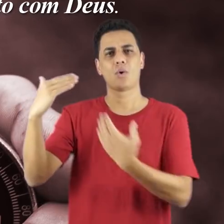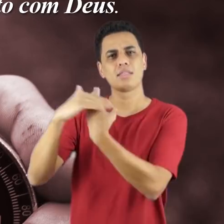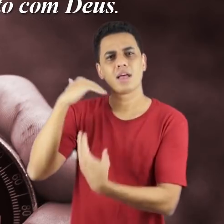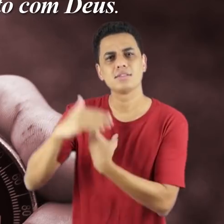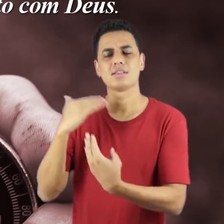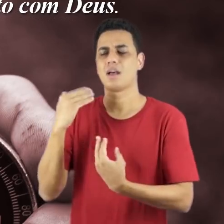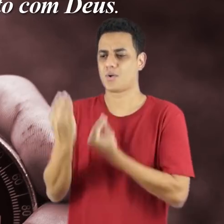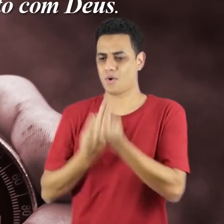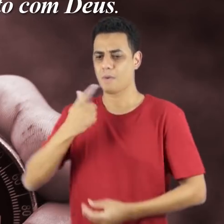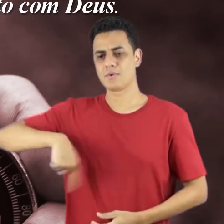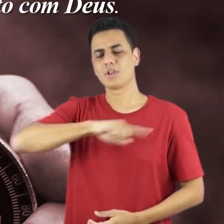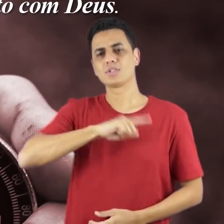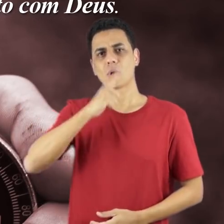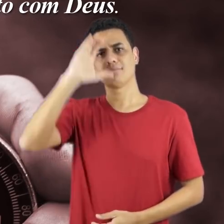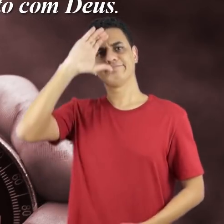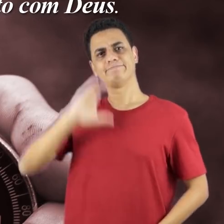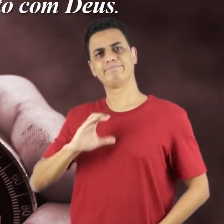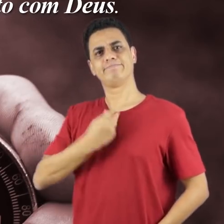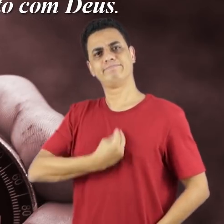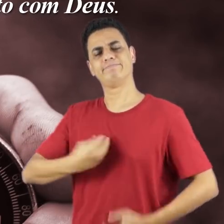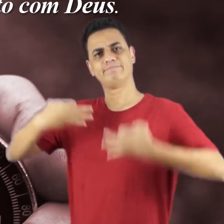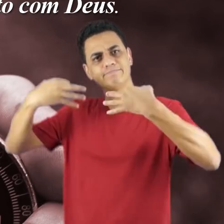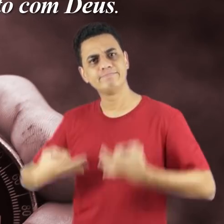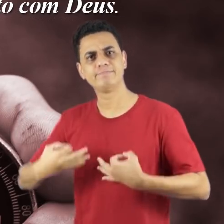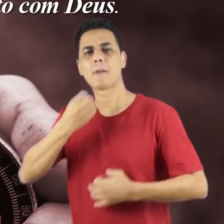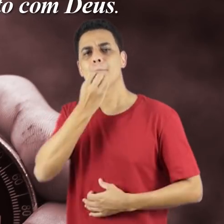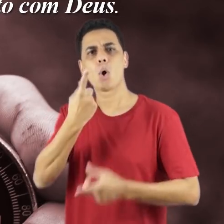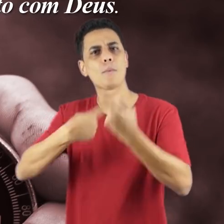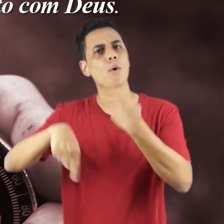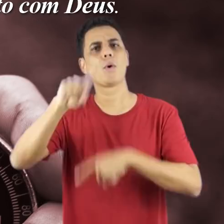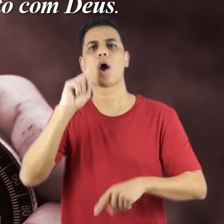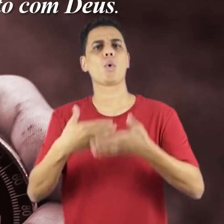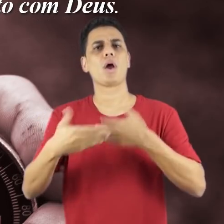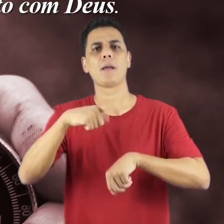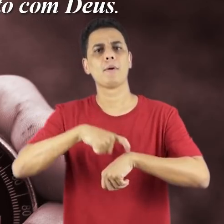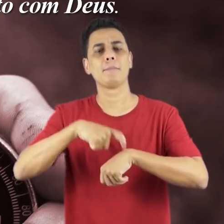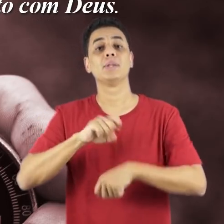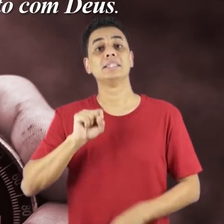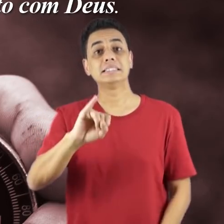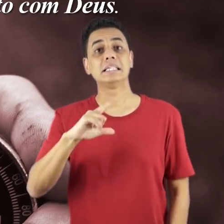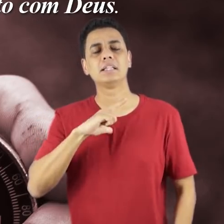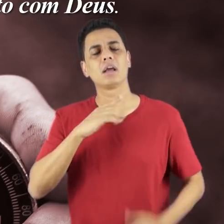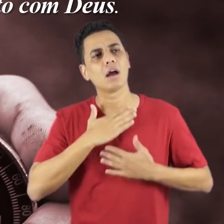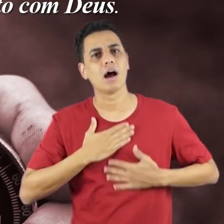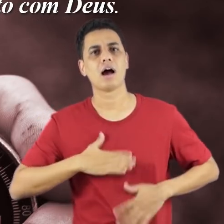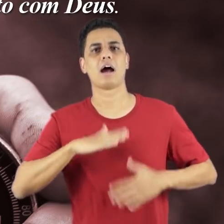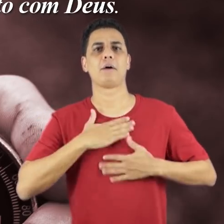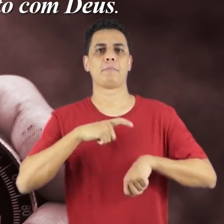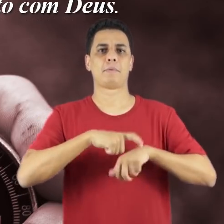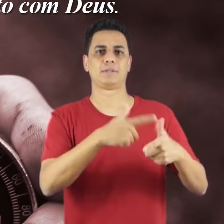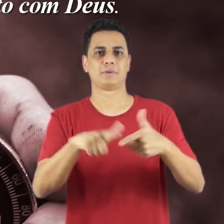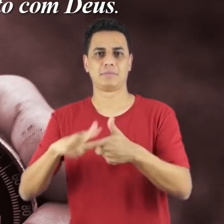caráter forte. Mostra como podemos ser bem-sucedidos em qualquer situação ao permanecermos calmos durante as crises